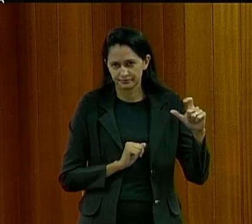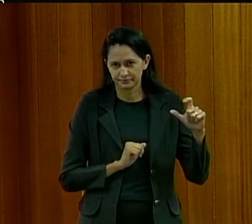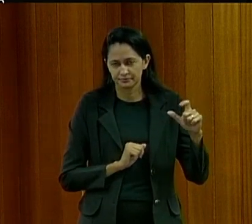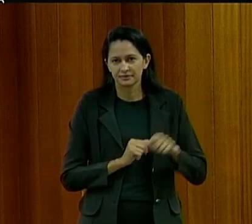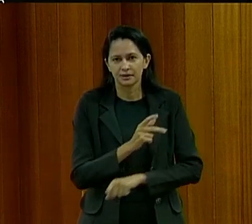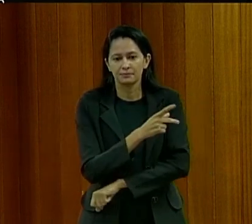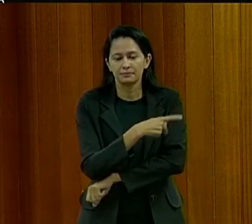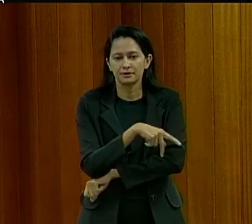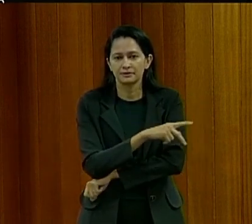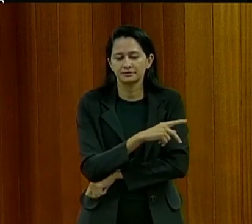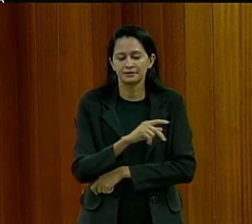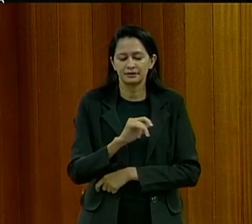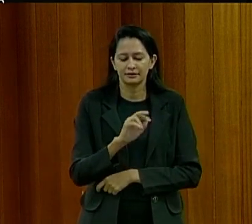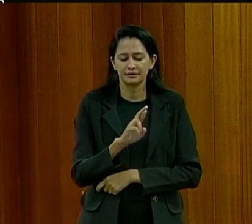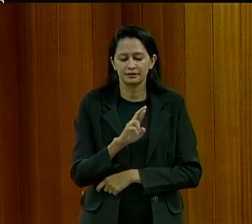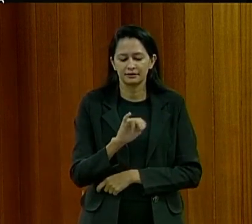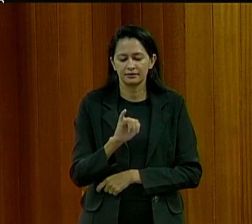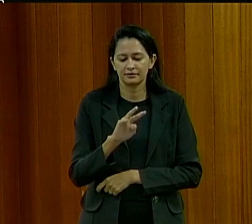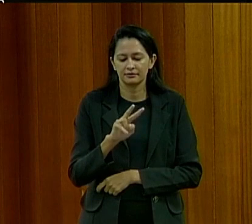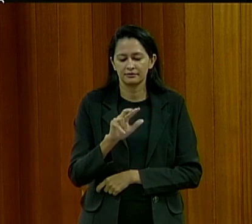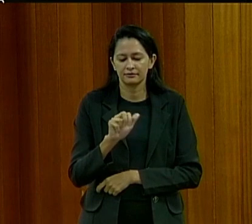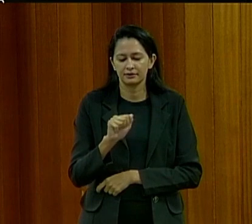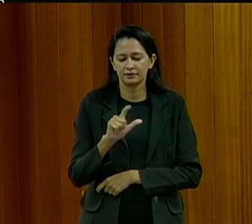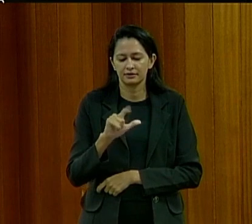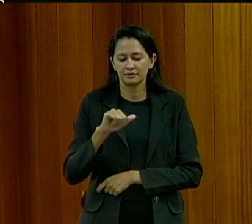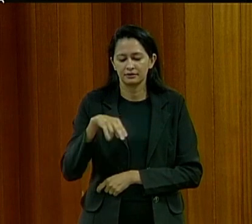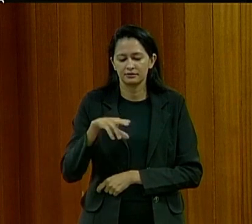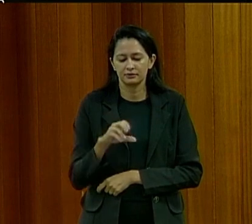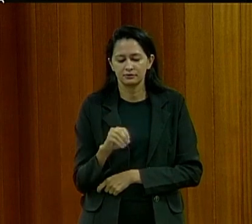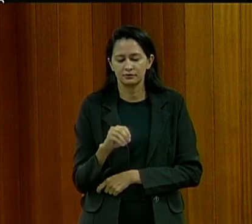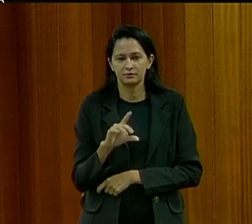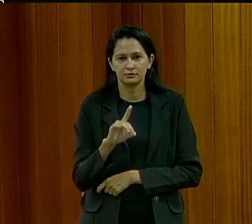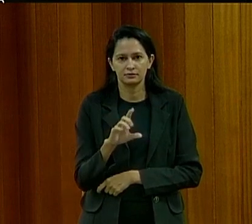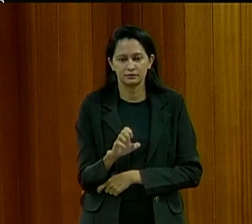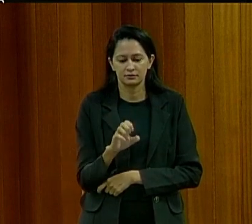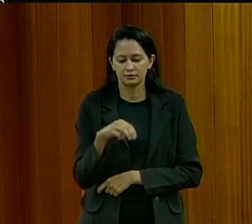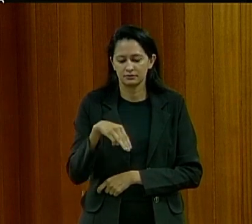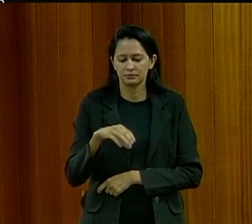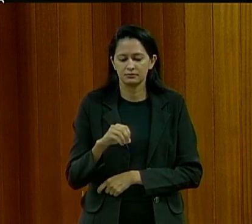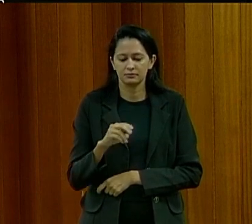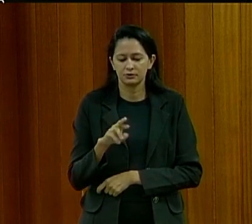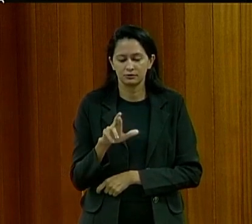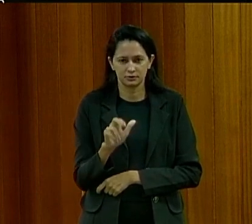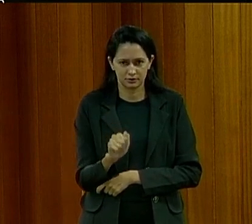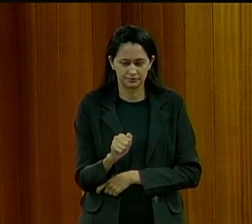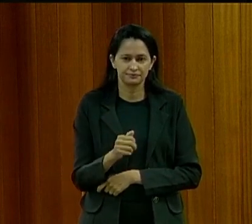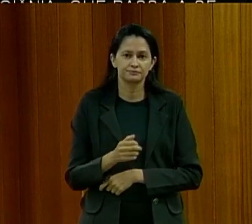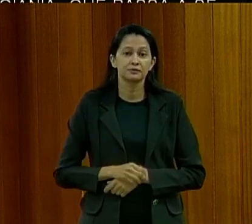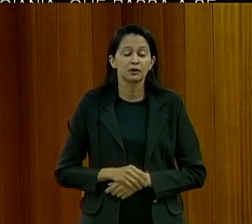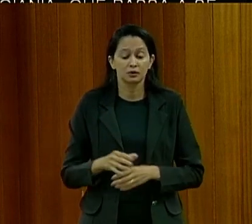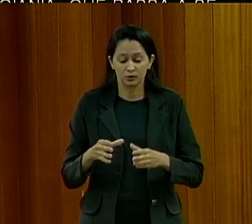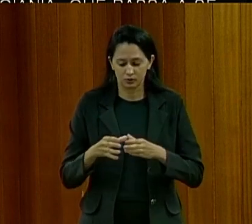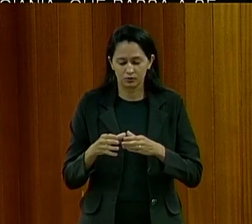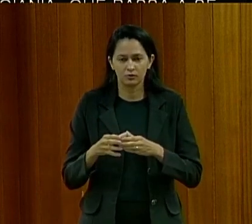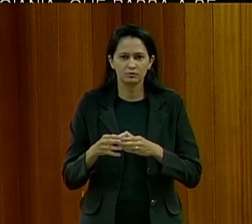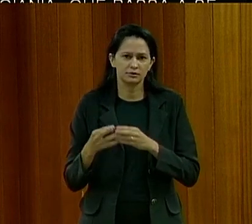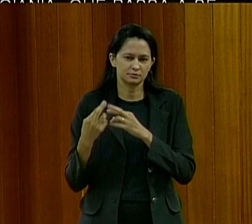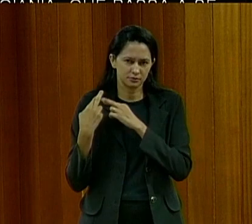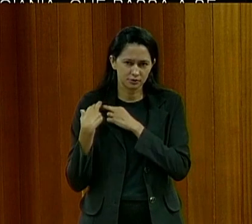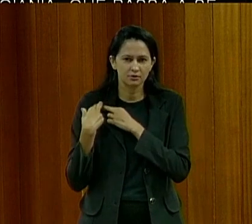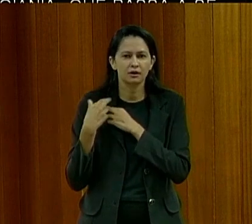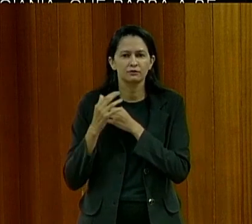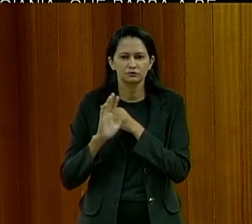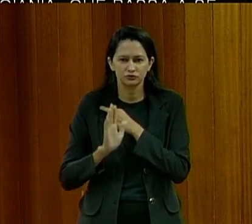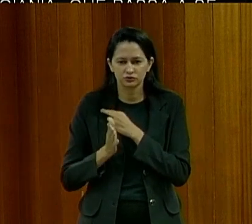Revelino de Moura. Comissão de Habitação e Urbanismo e Ordenamento Urbano, Bruno